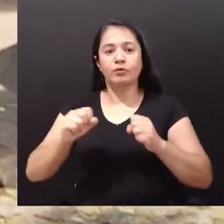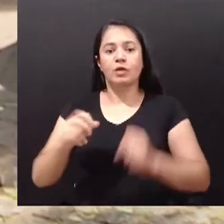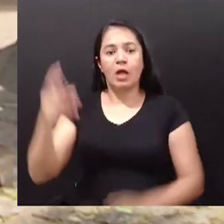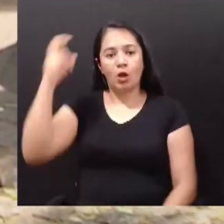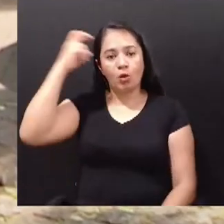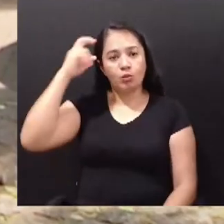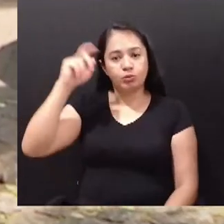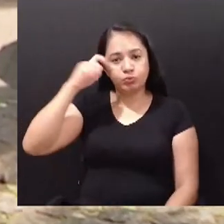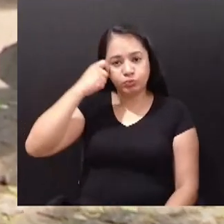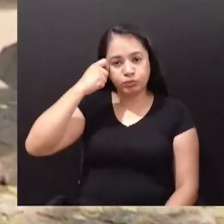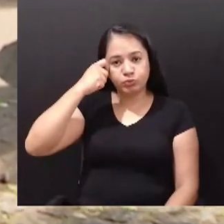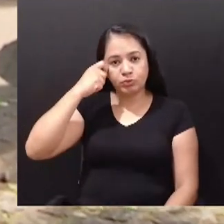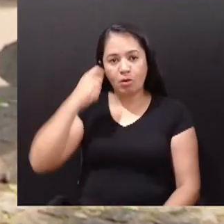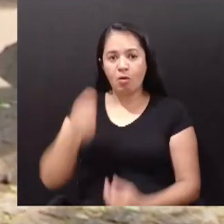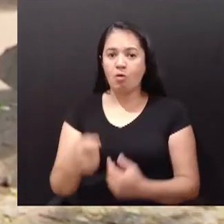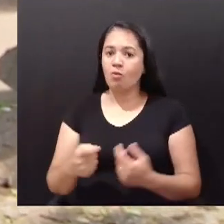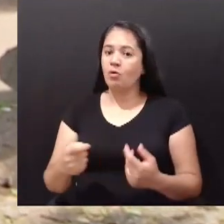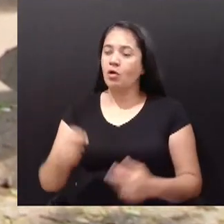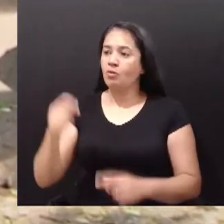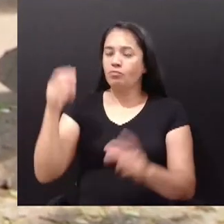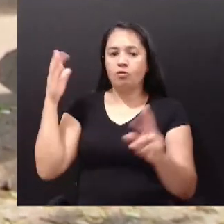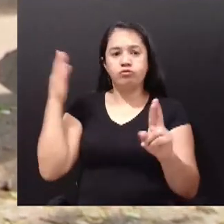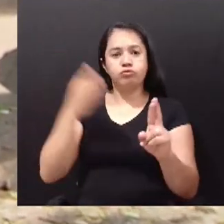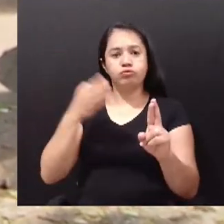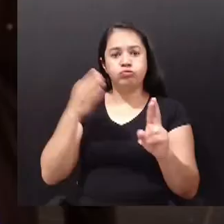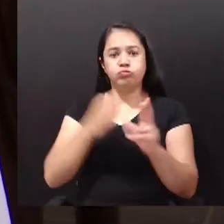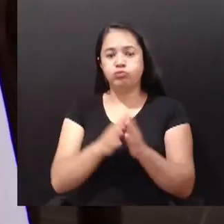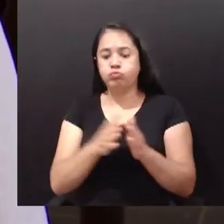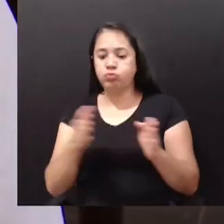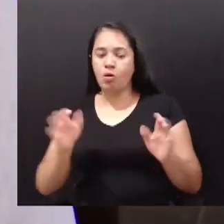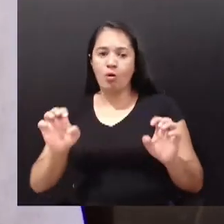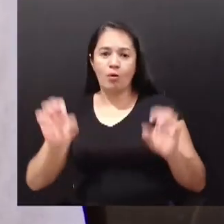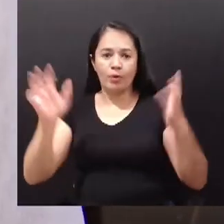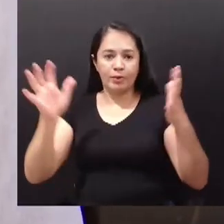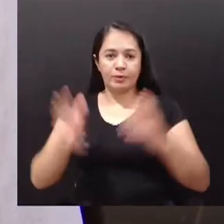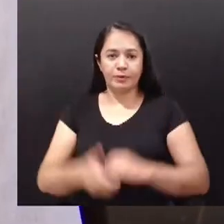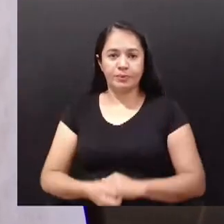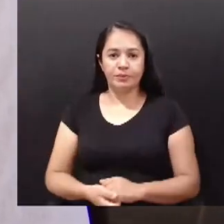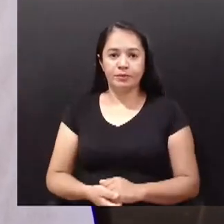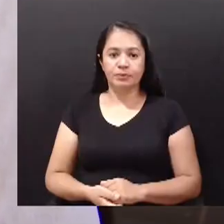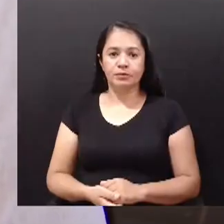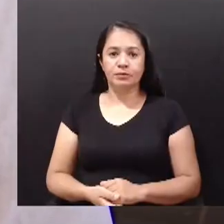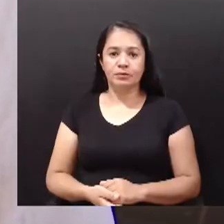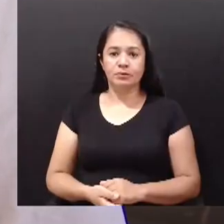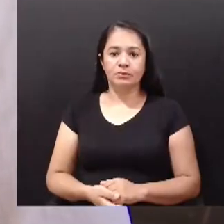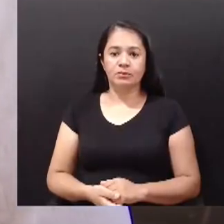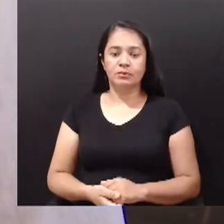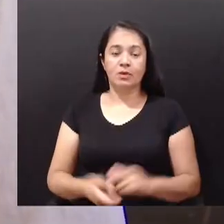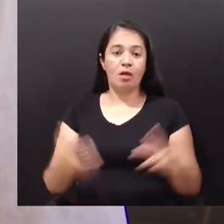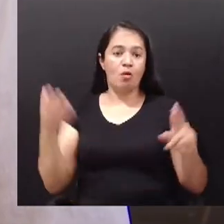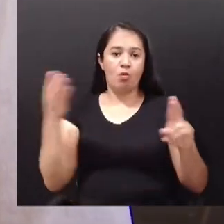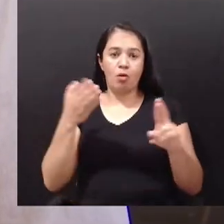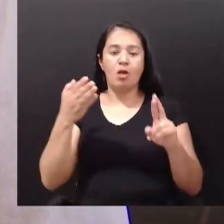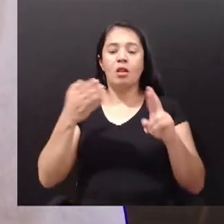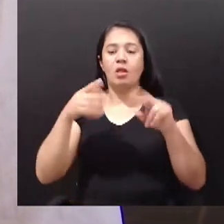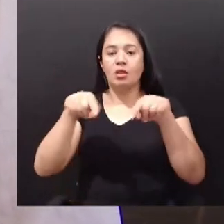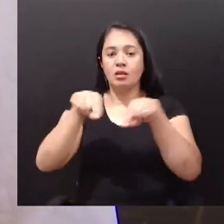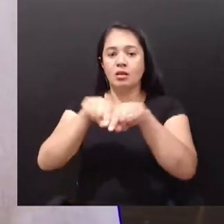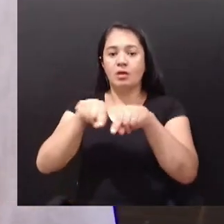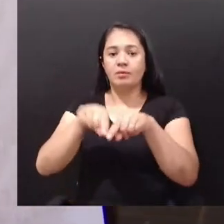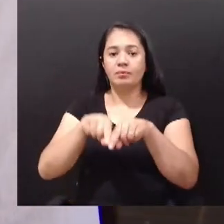das grandes referências durante o evento aqui na Unicamp. Além de ser uma grande referência, ele também é o 3º ano